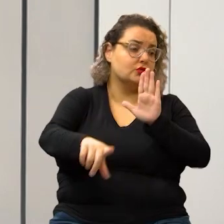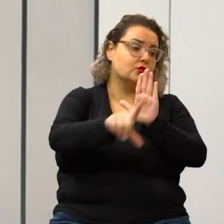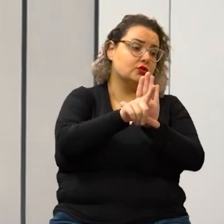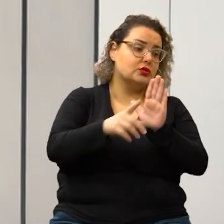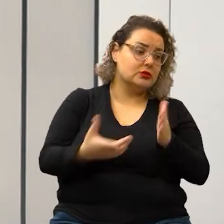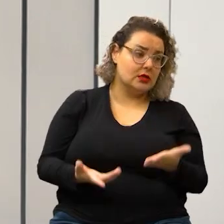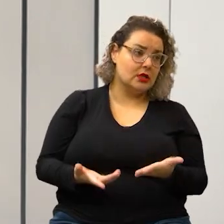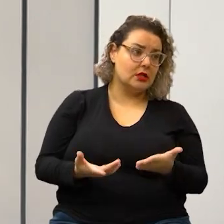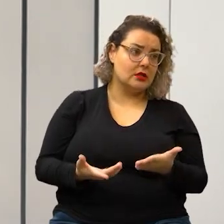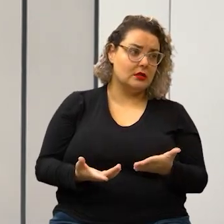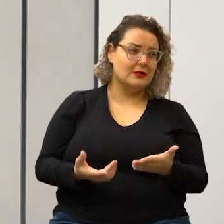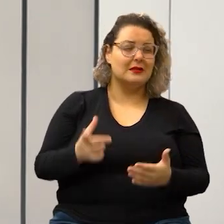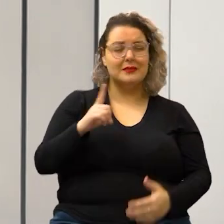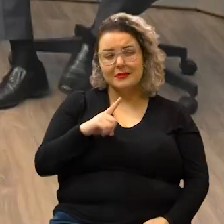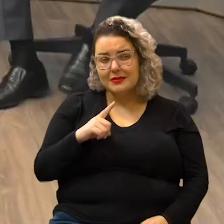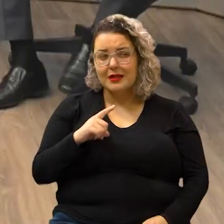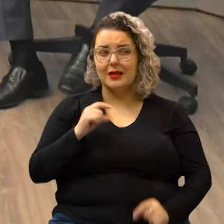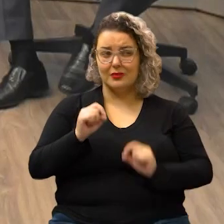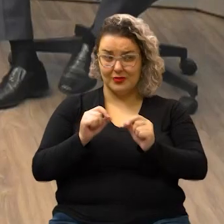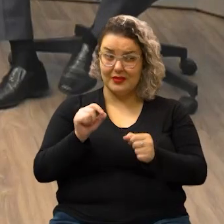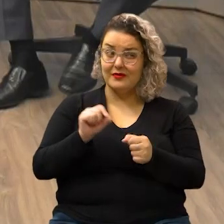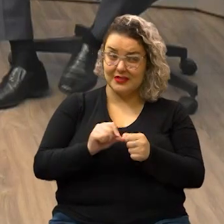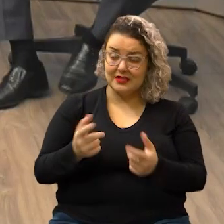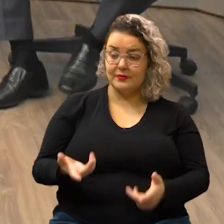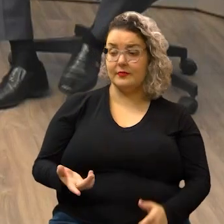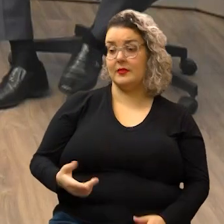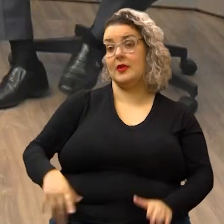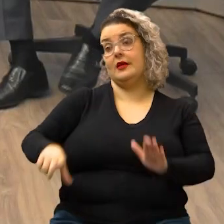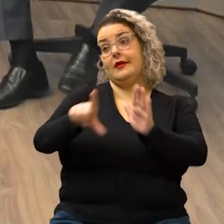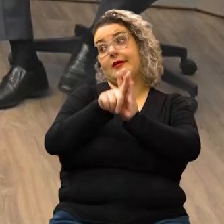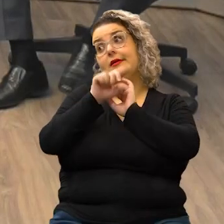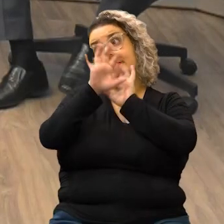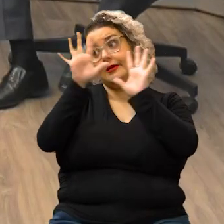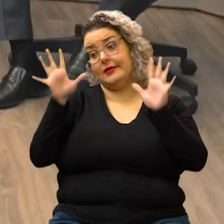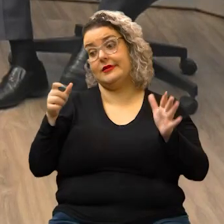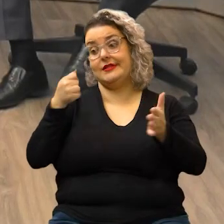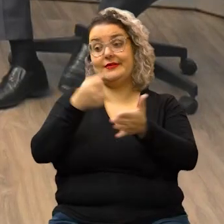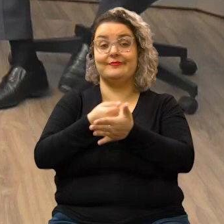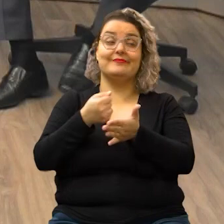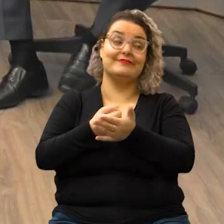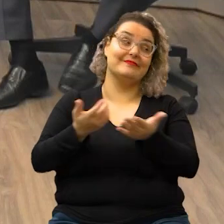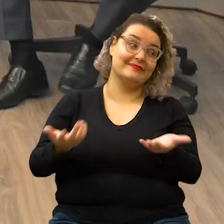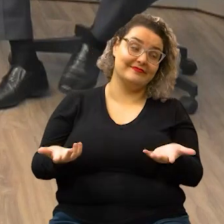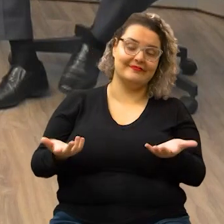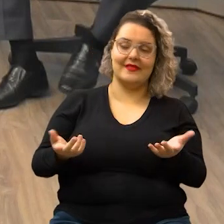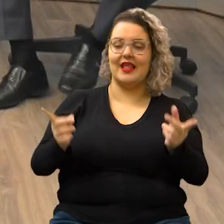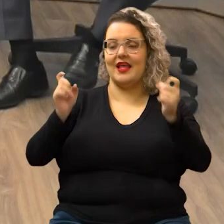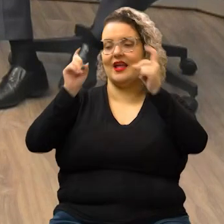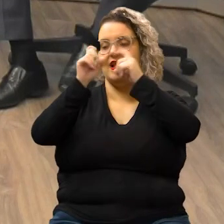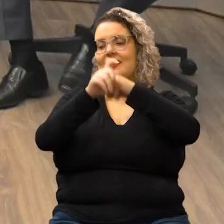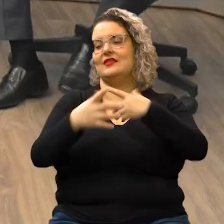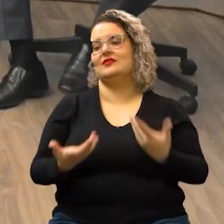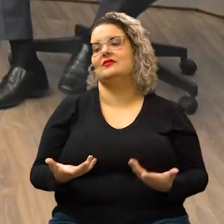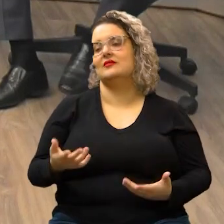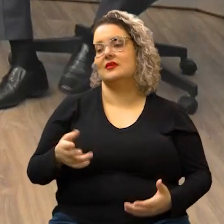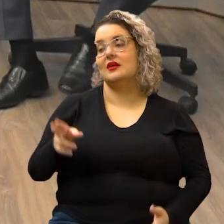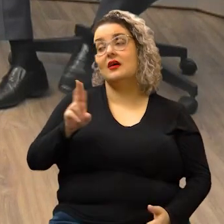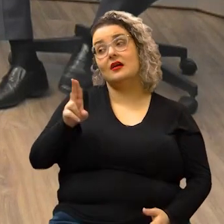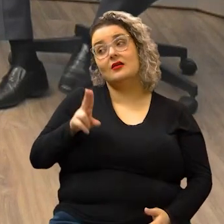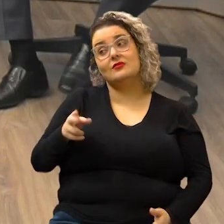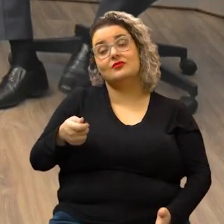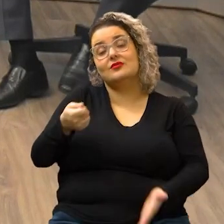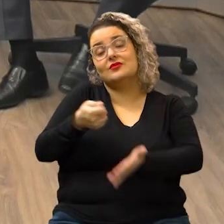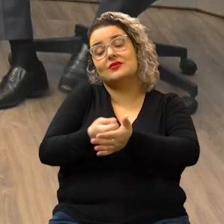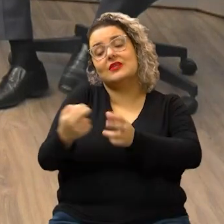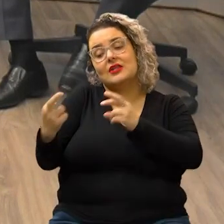legislação, há o que fazer? Bem, a lei já é clara e rigorosa, né? Sim. A dificuldade é aplicar e fiscalizar a